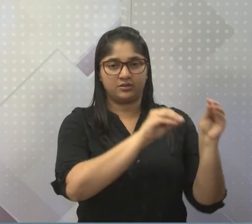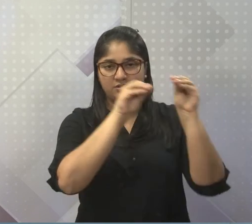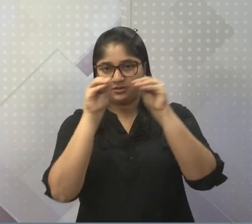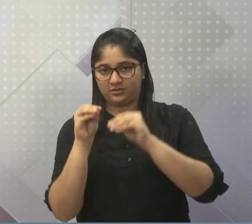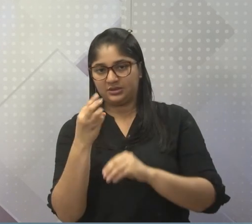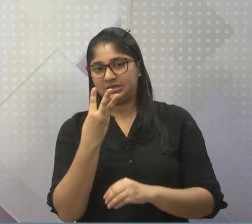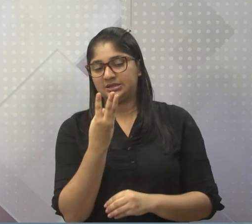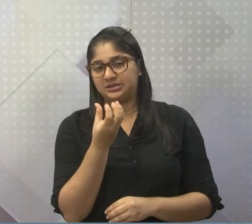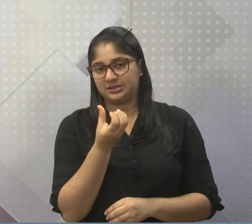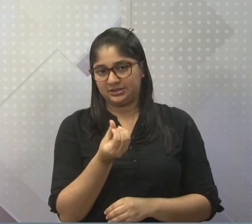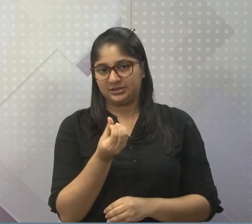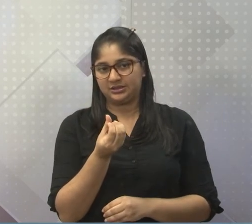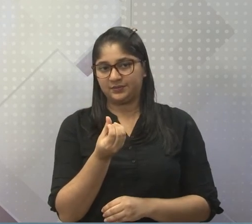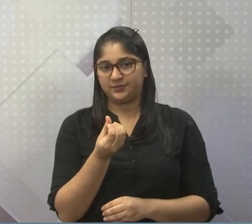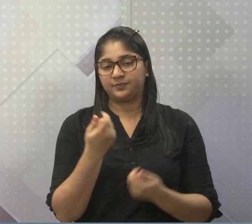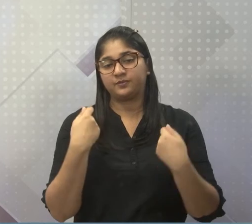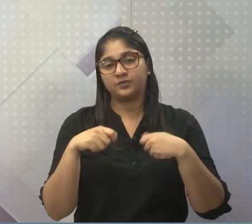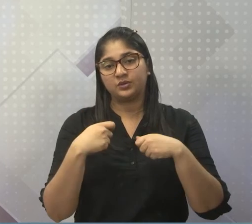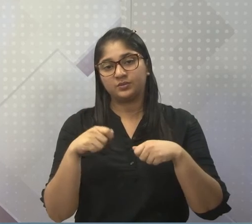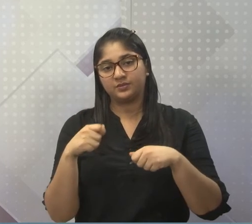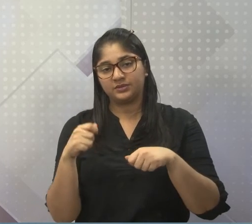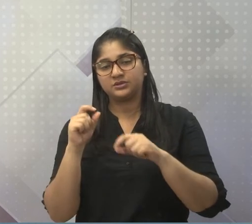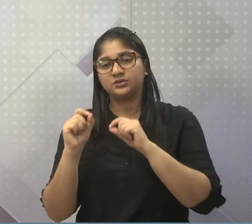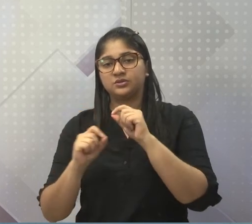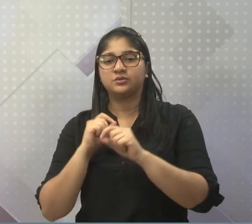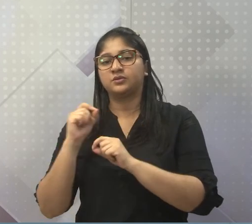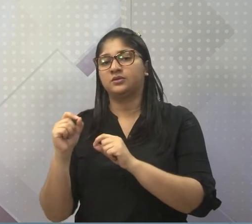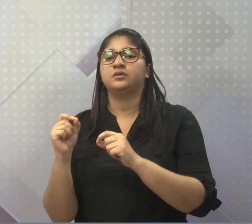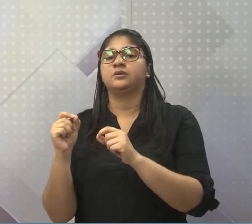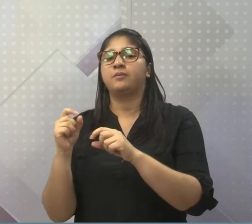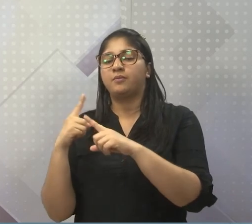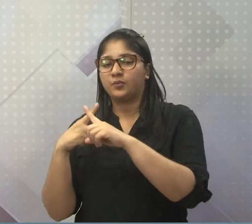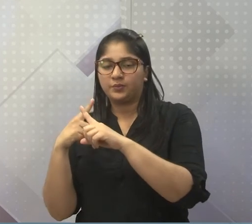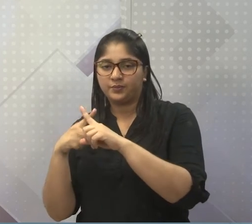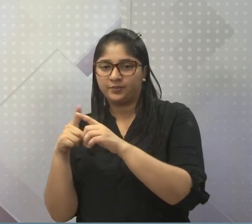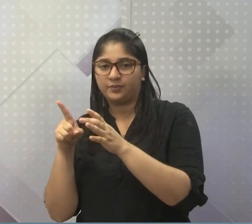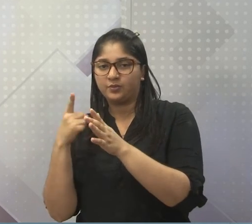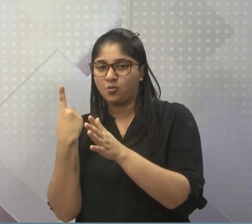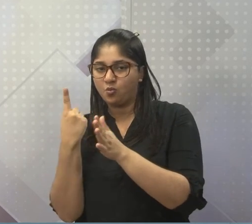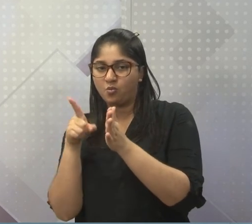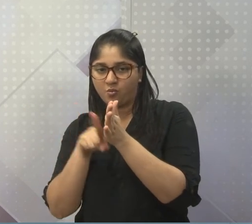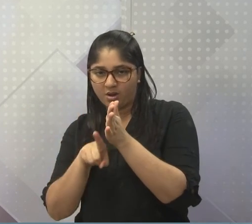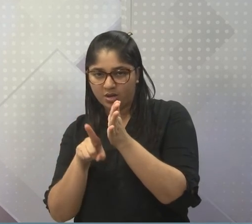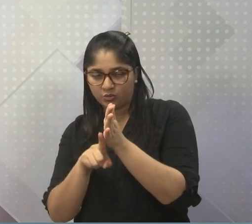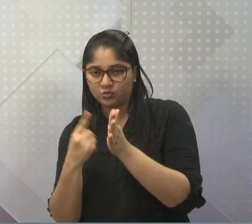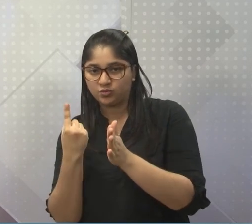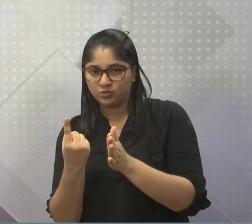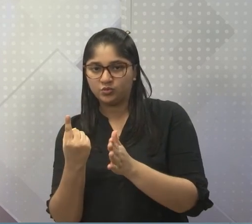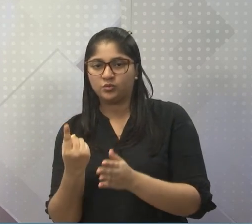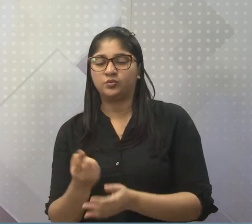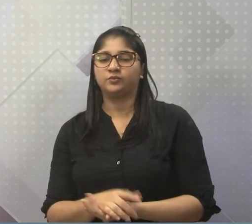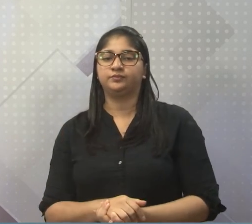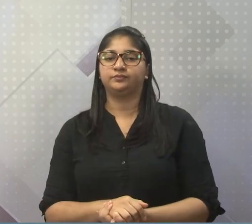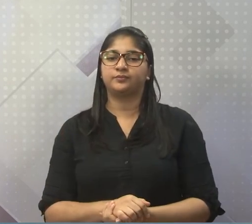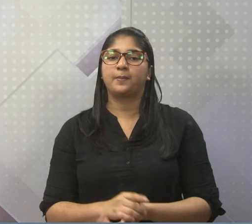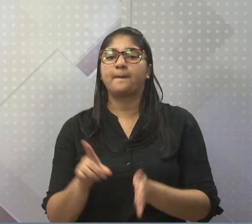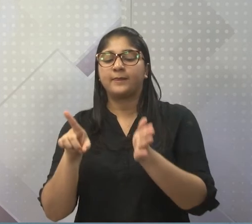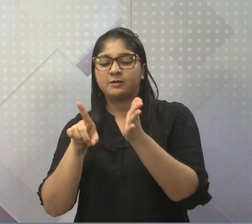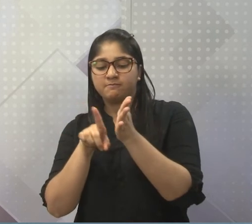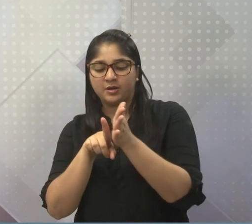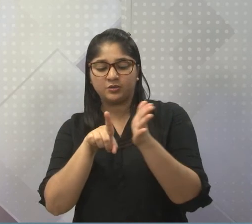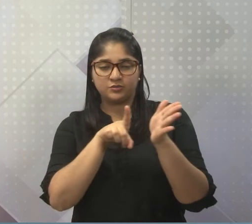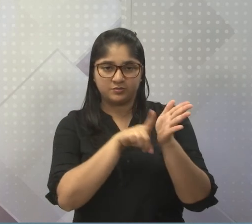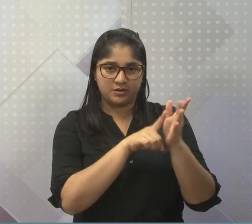gente precisa multiplicar por menos 1, menos e menos, mais. Então, nós